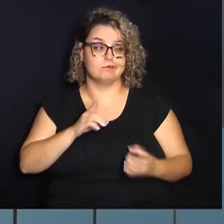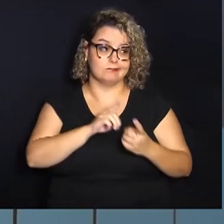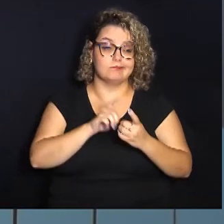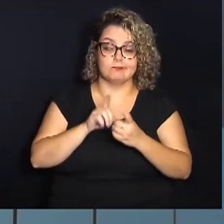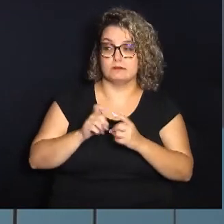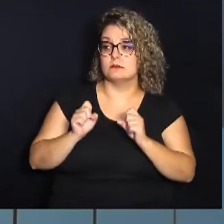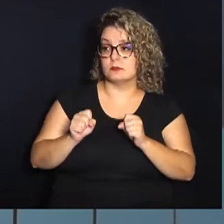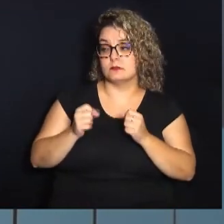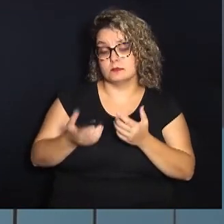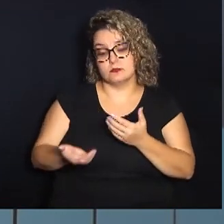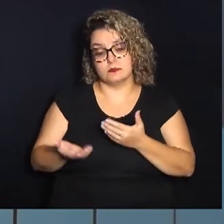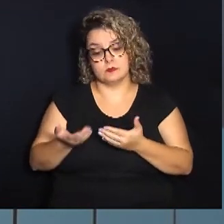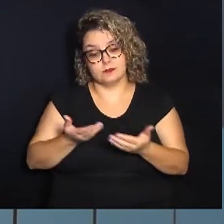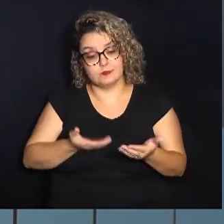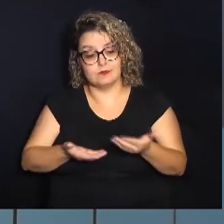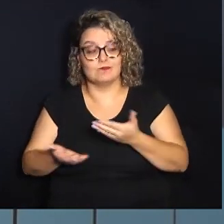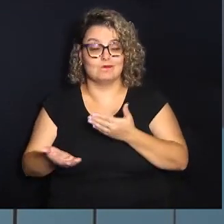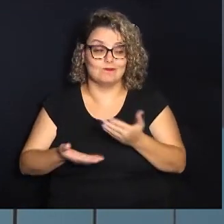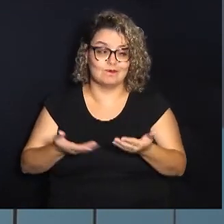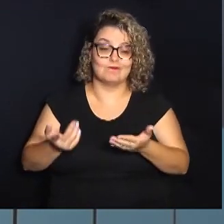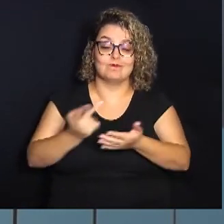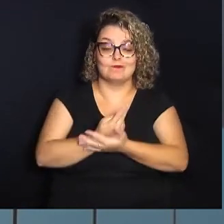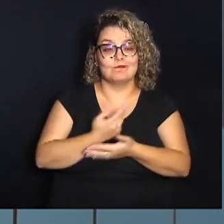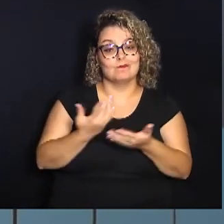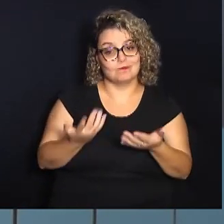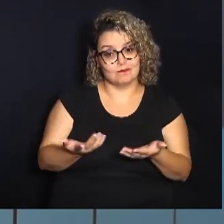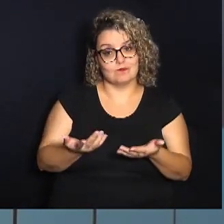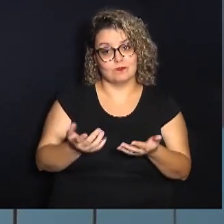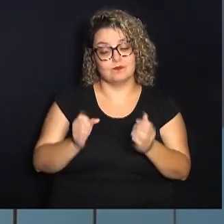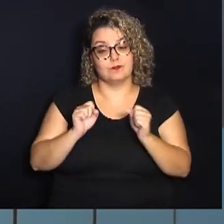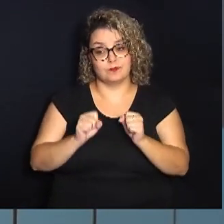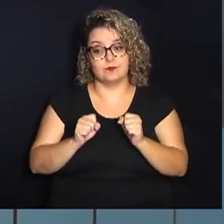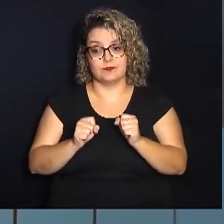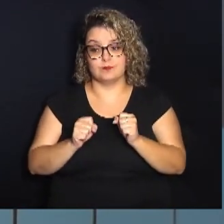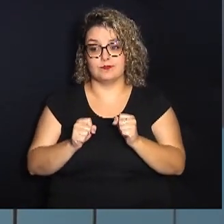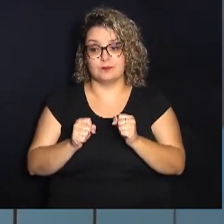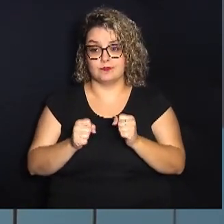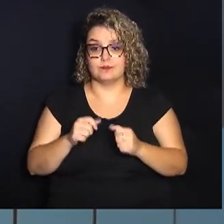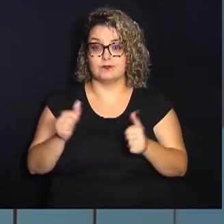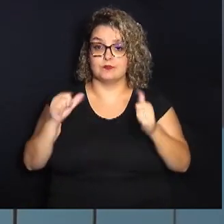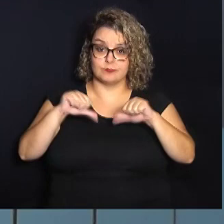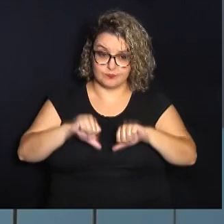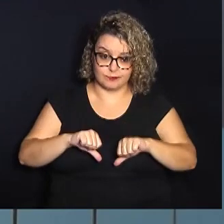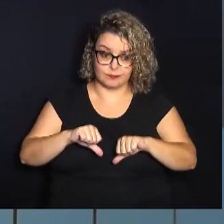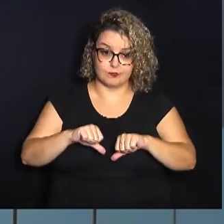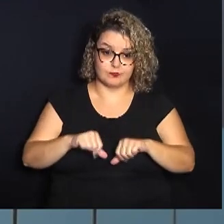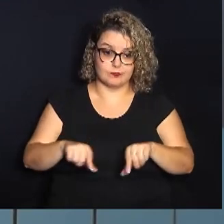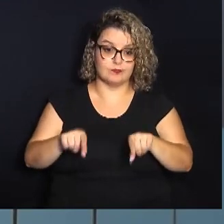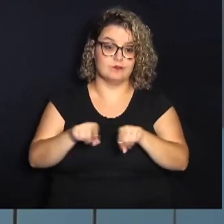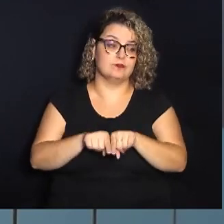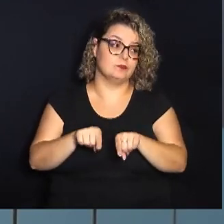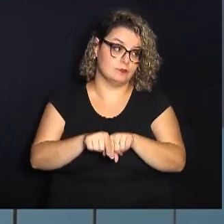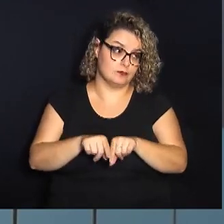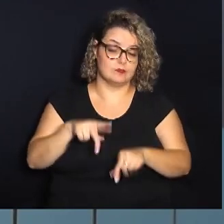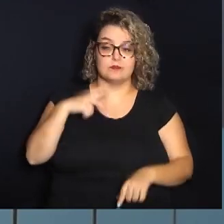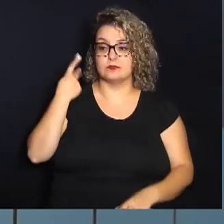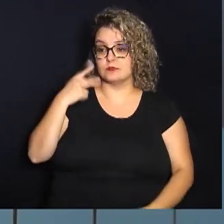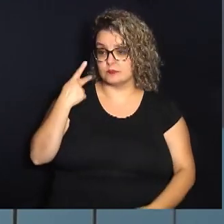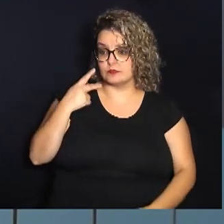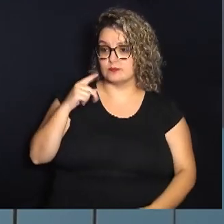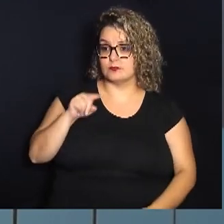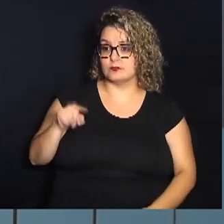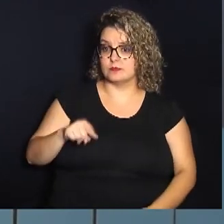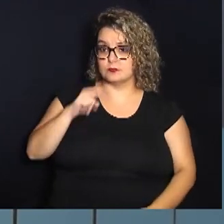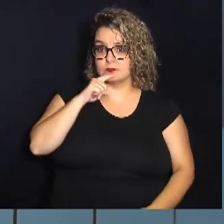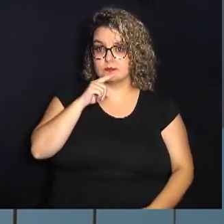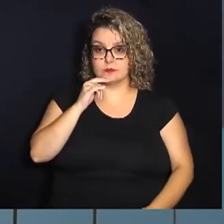um manejo errado, equivocado, e isso pode ampliar também. além disso tudo que o vereador Zé Carlos falou,